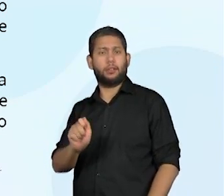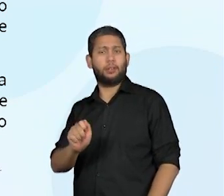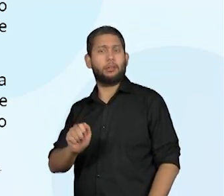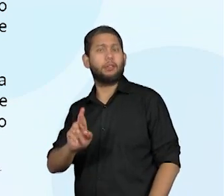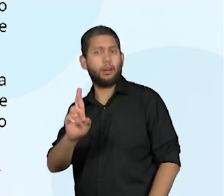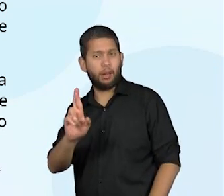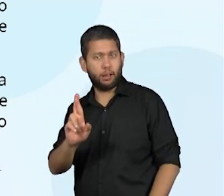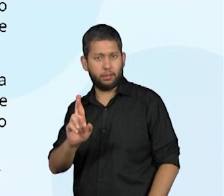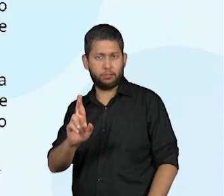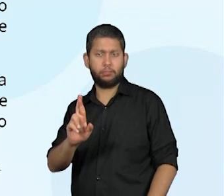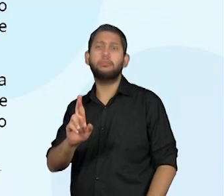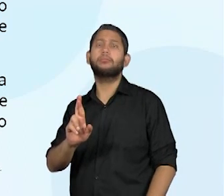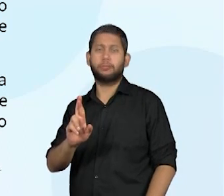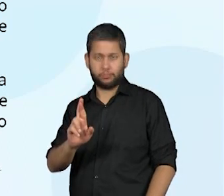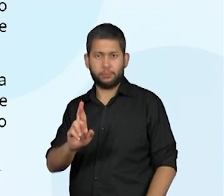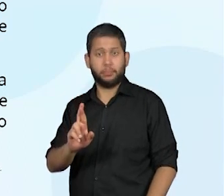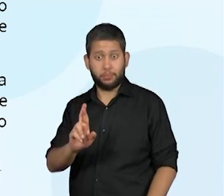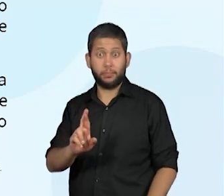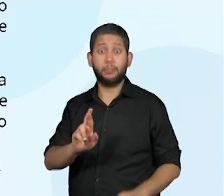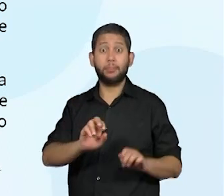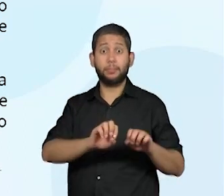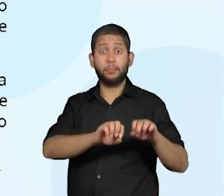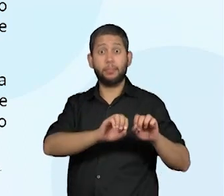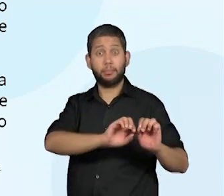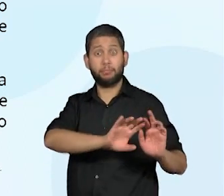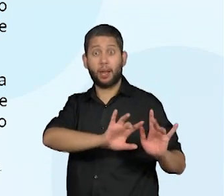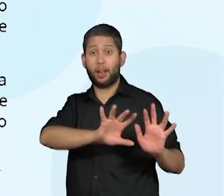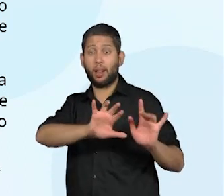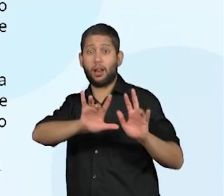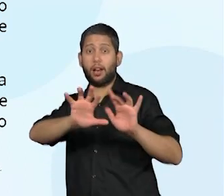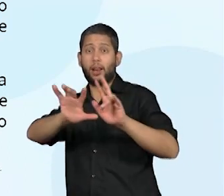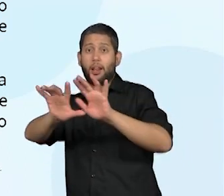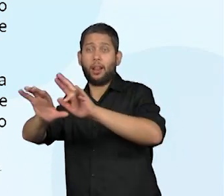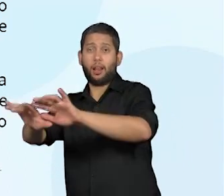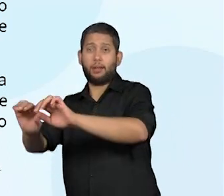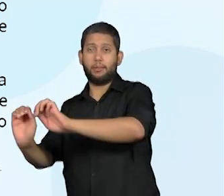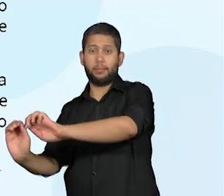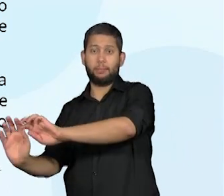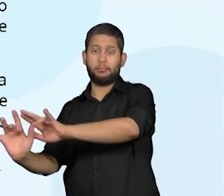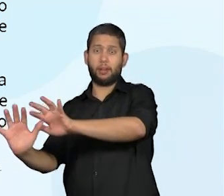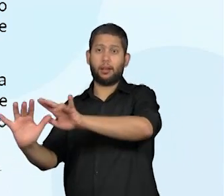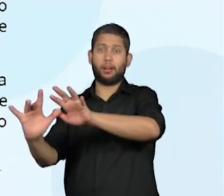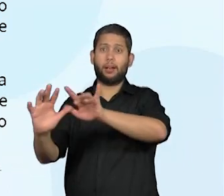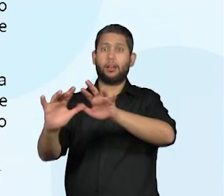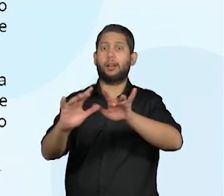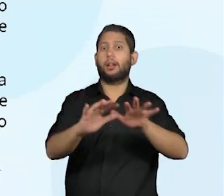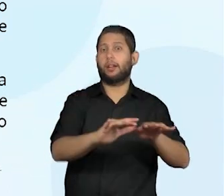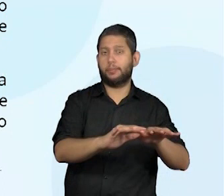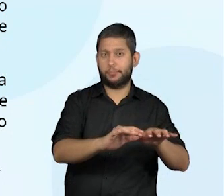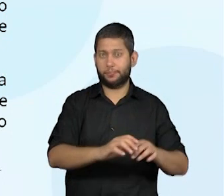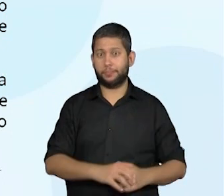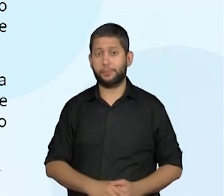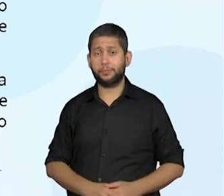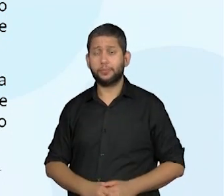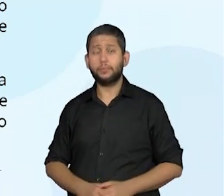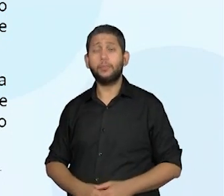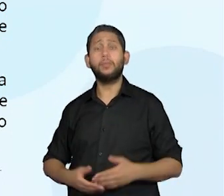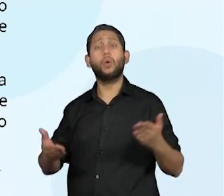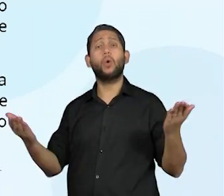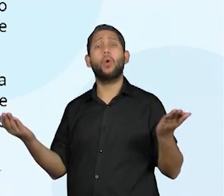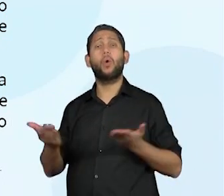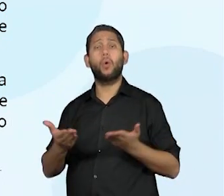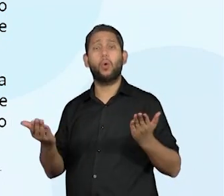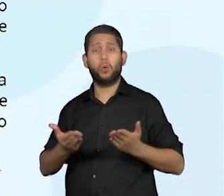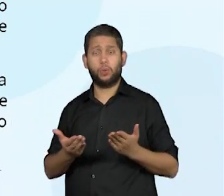Hoje nós iremos aprender um pouco mais sobre isso e eu conto aí com vocês. A habilidade do dia que nós iremos